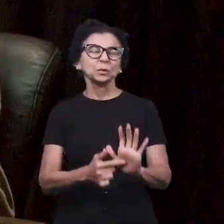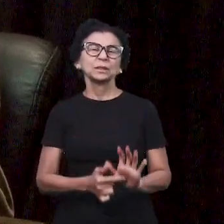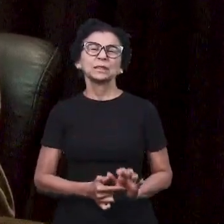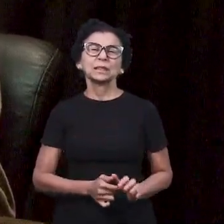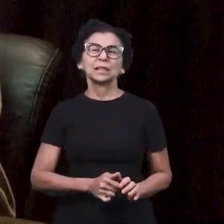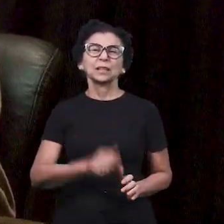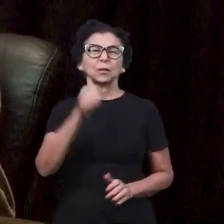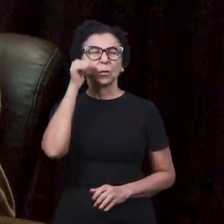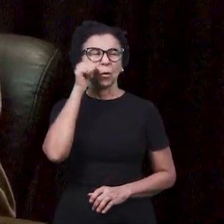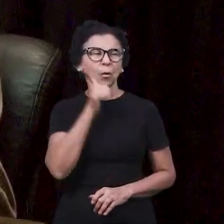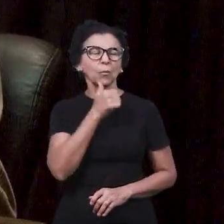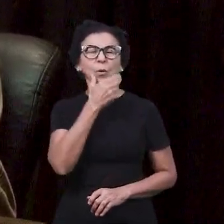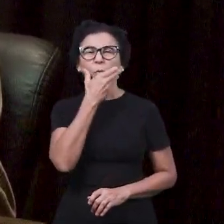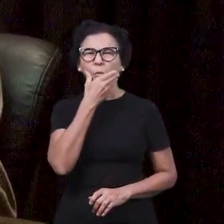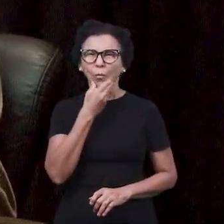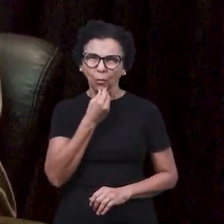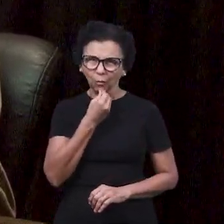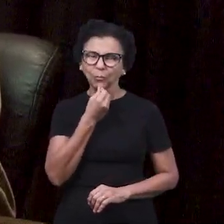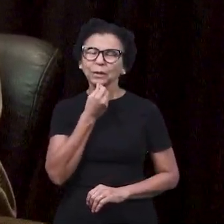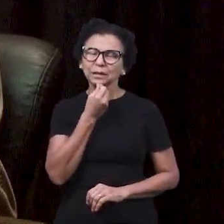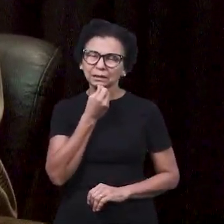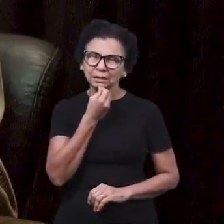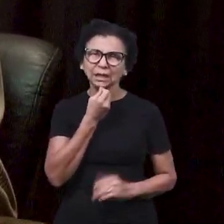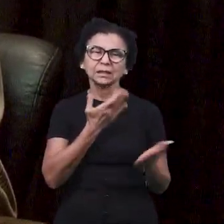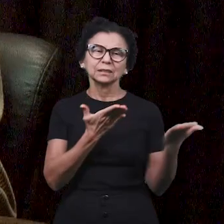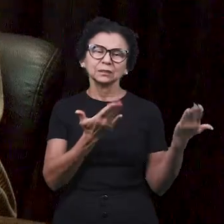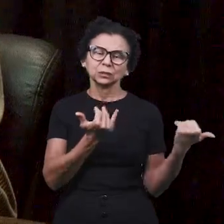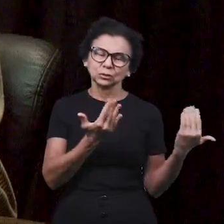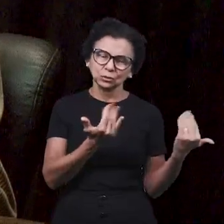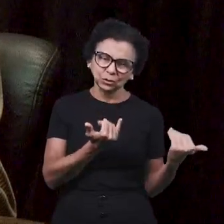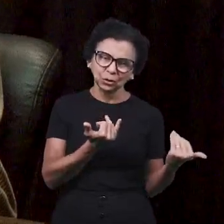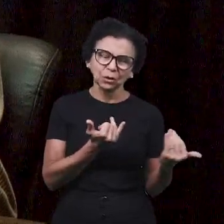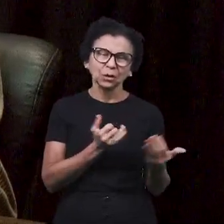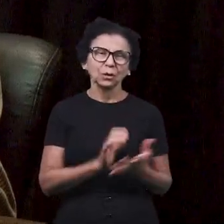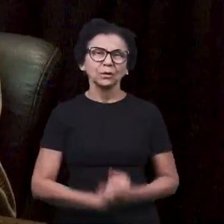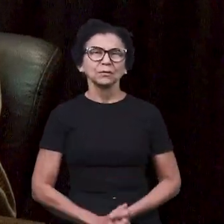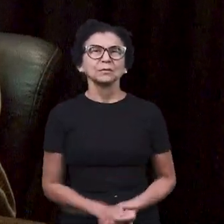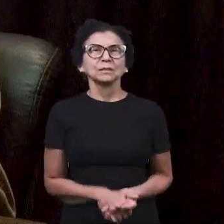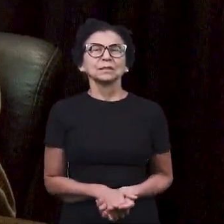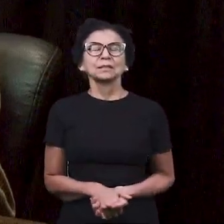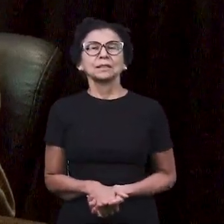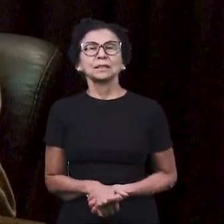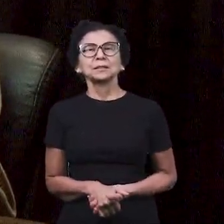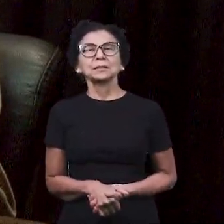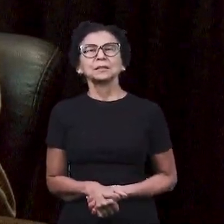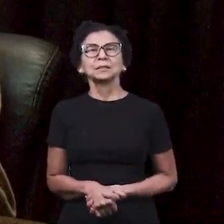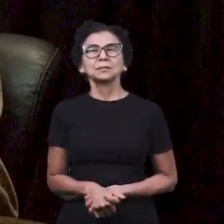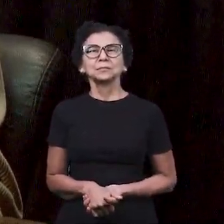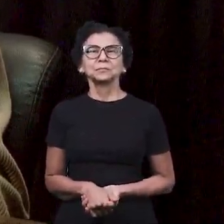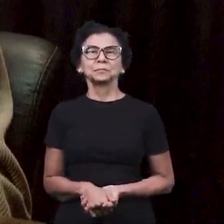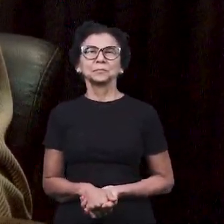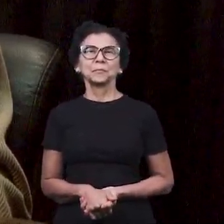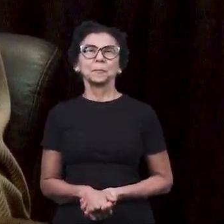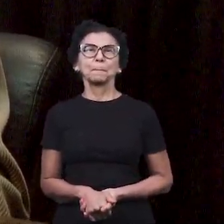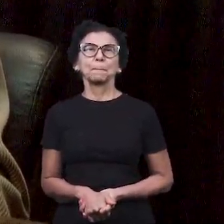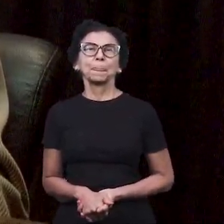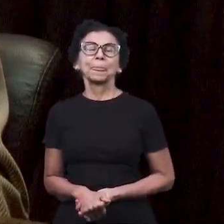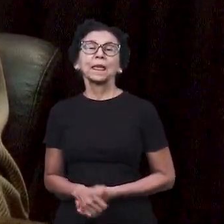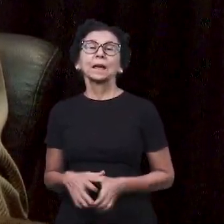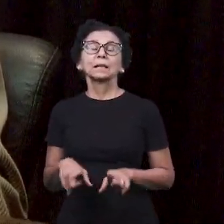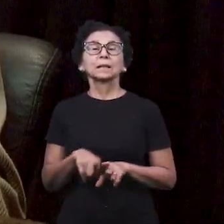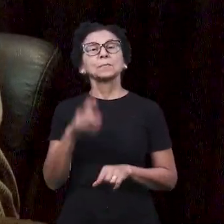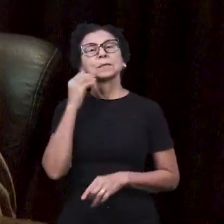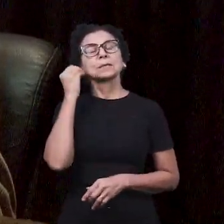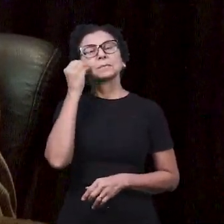a jovem, o jovem, aquele que ou aquela que é a promessa do Senhor para você, assim como nós vimos